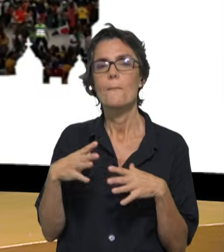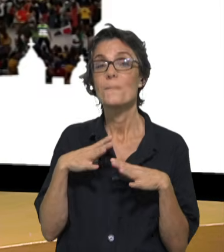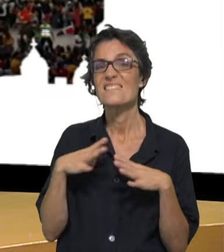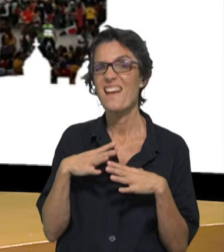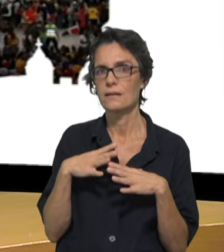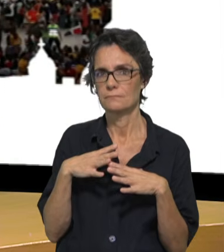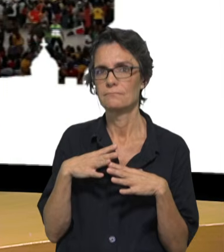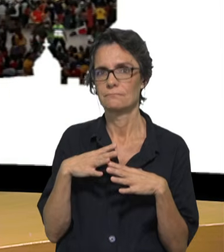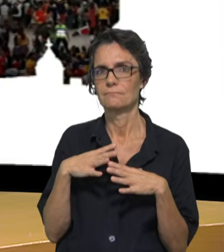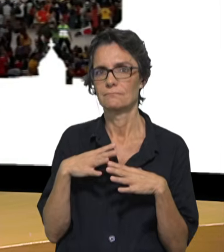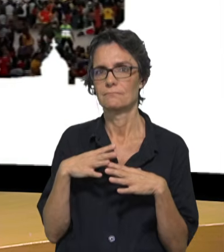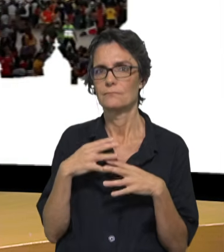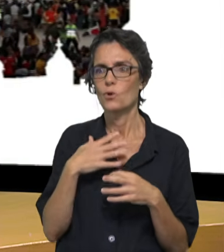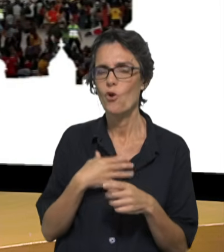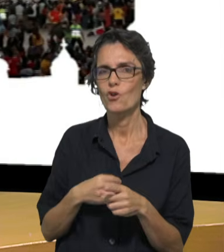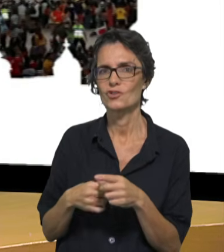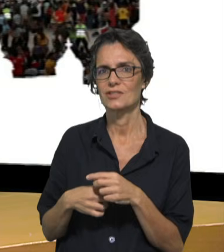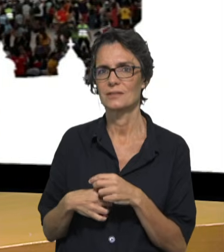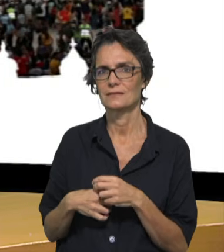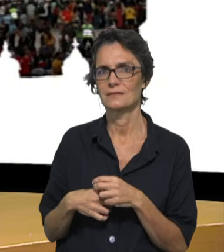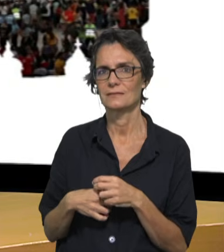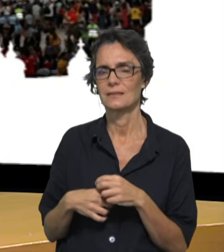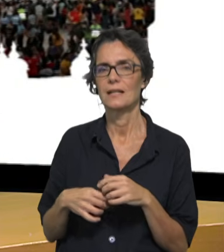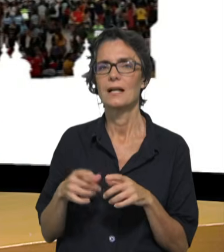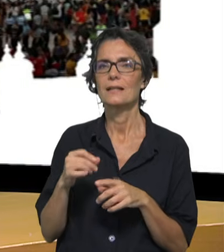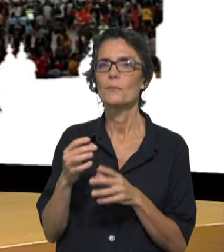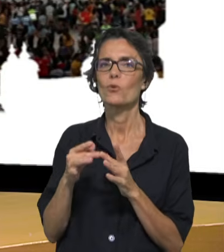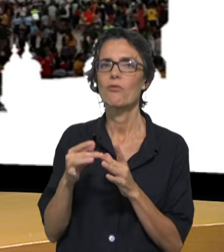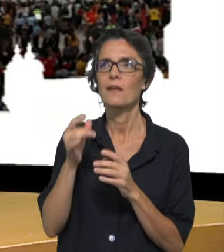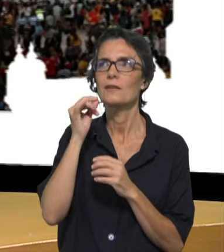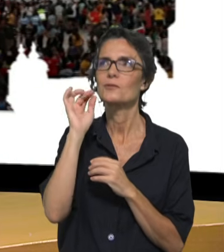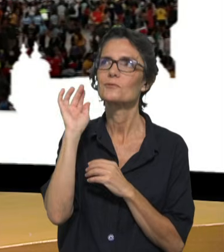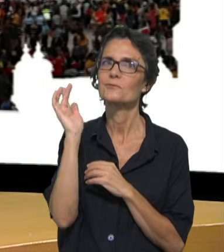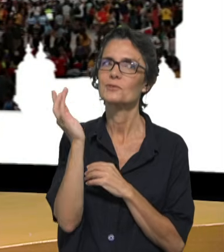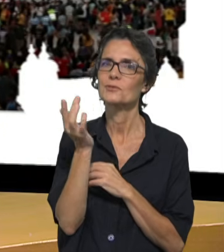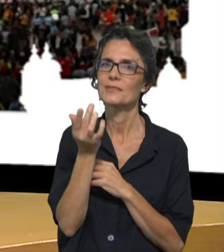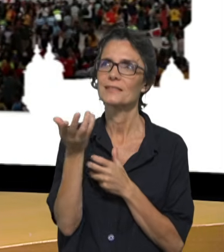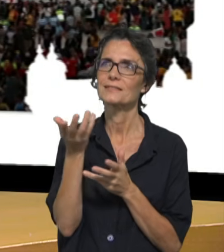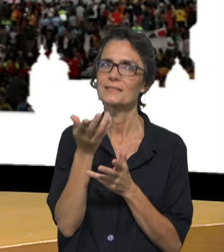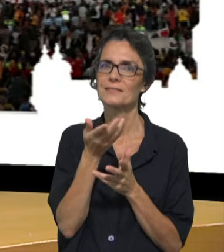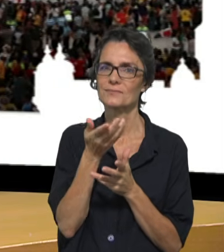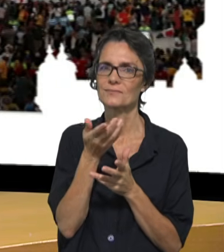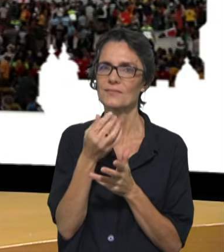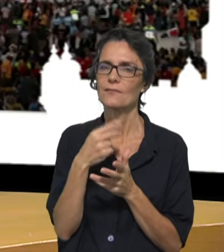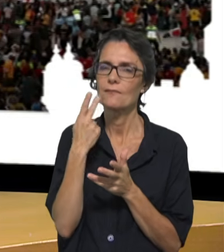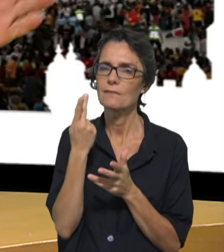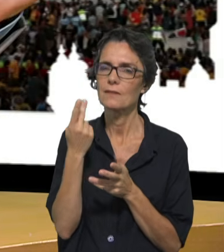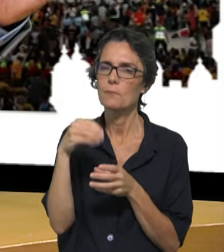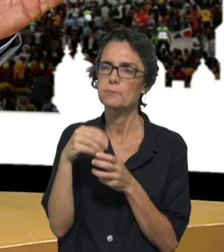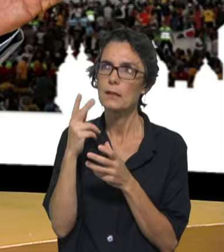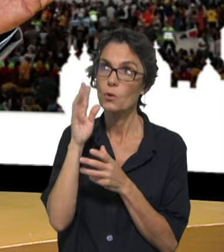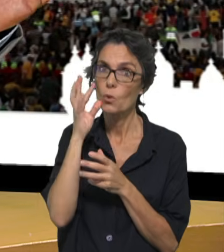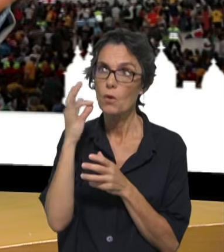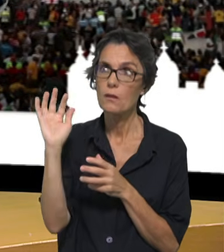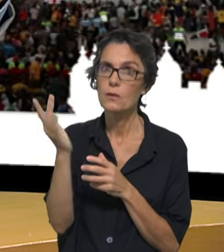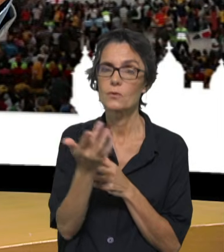também procuram o contactar com a natureza. E é diferente contactar com a natureza com um